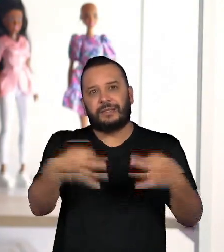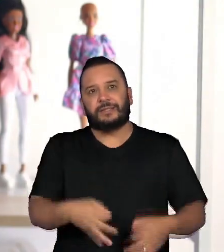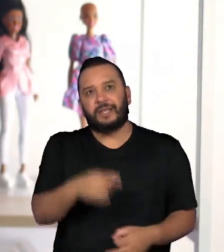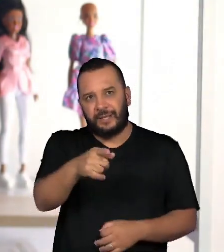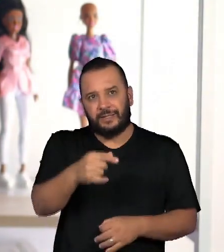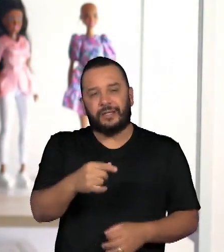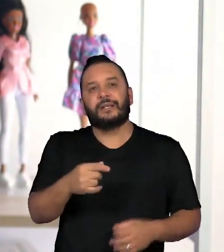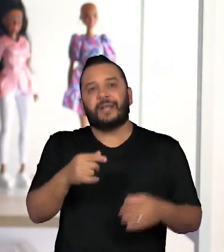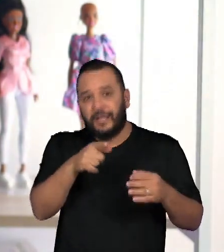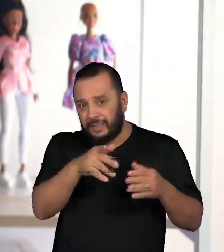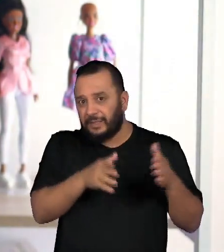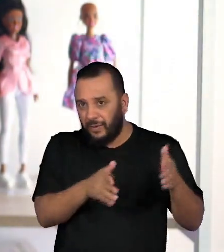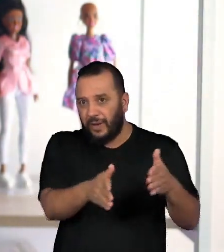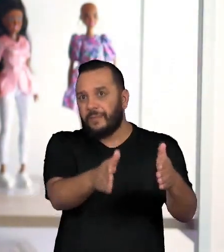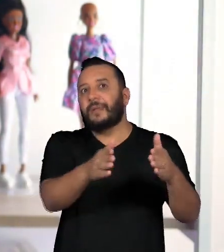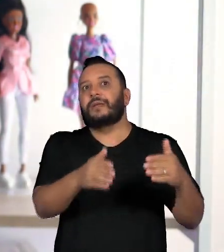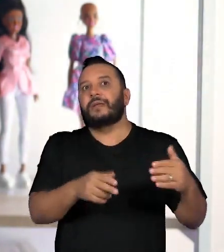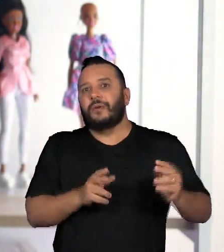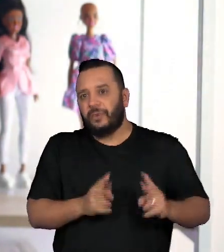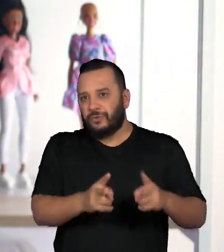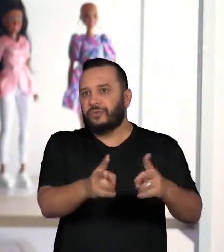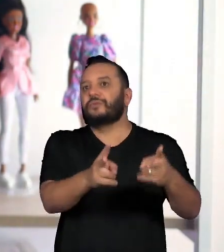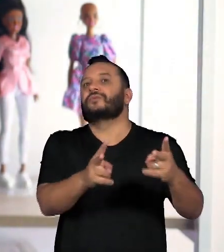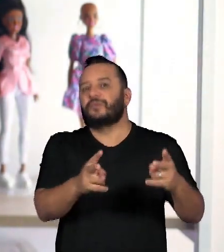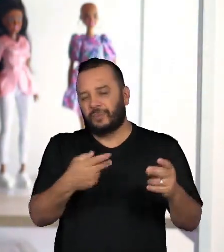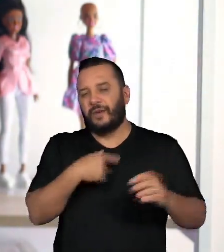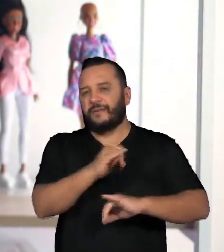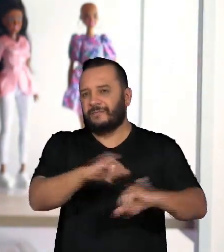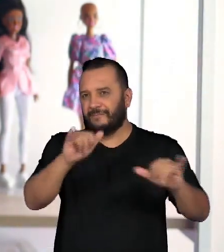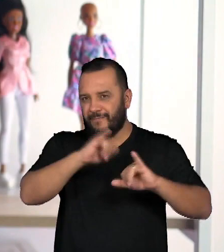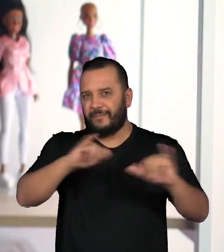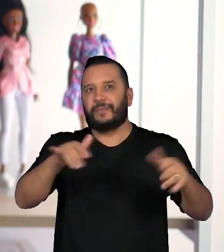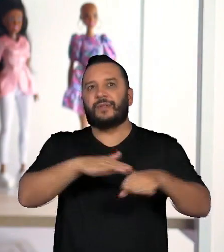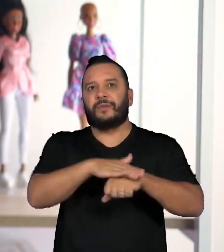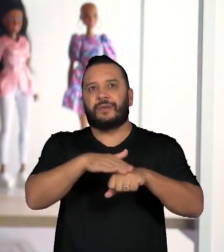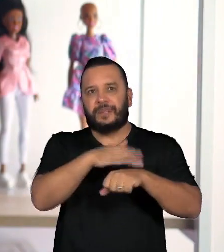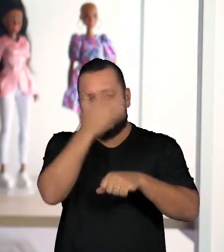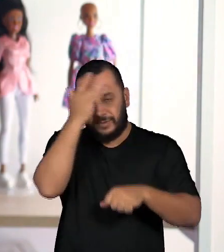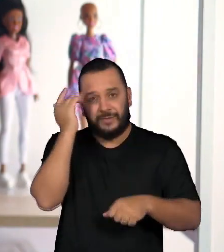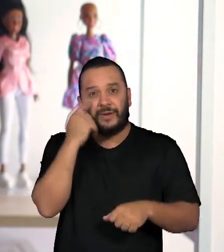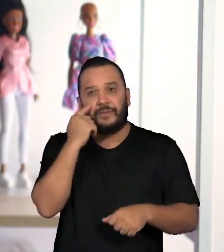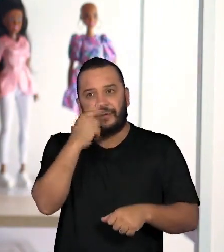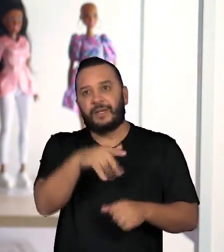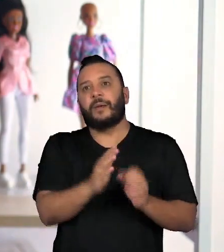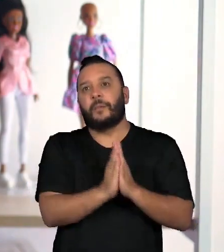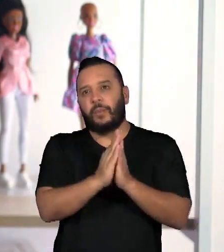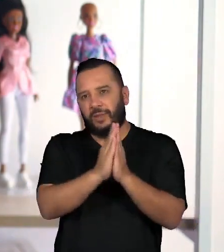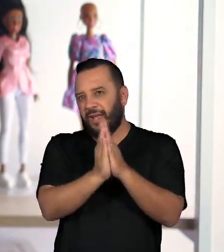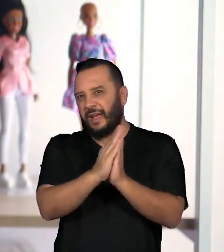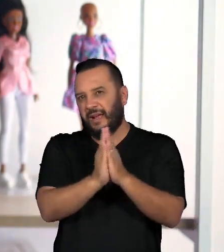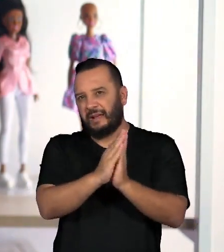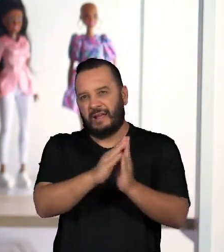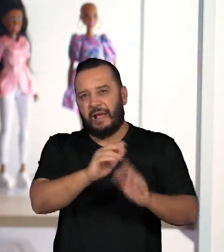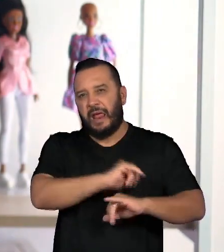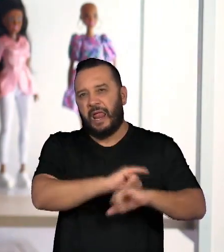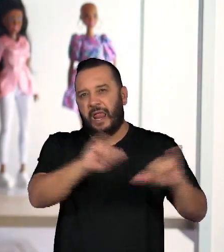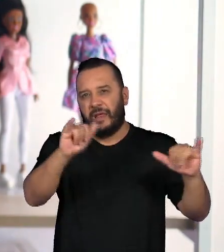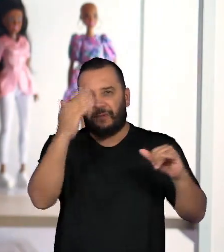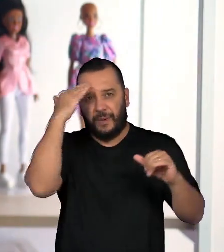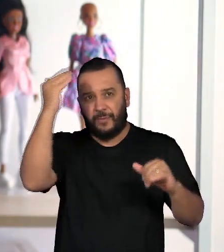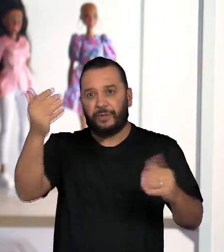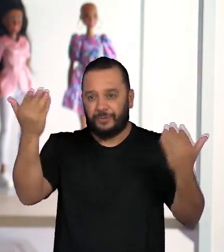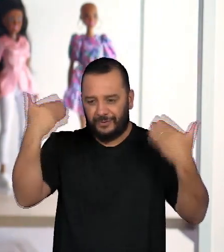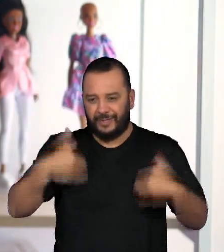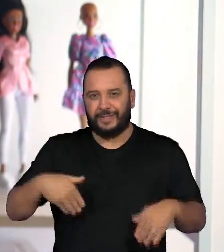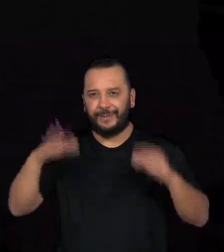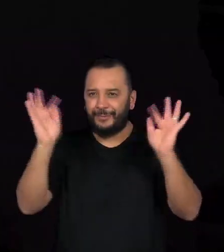esse é o caminho. Continua aí, fazendo o seu merchan, conversando com as pessoas que você vai ver que sua boneca vai dar muito certo. E hoje eu tô aqui, eu tô muito feliz